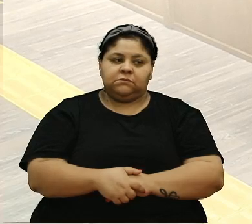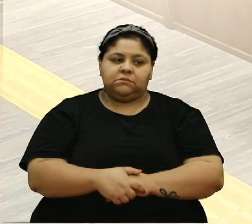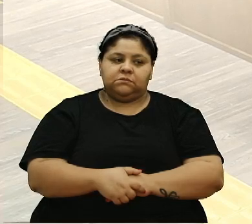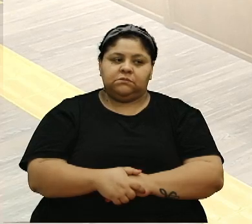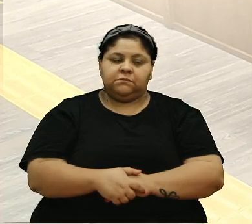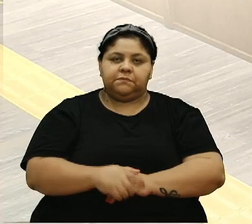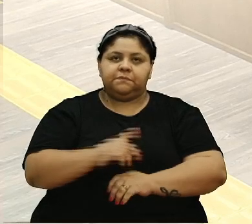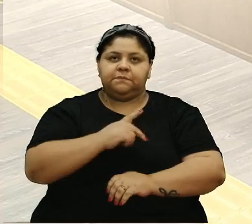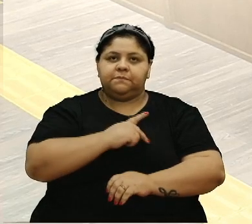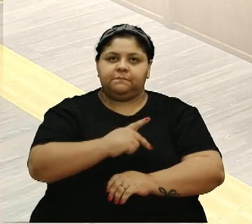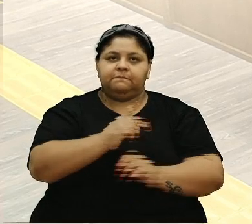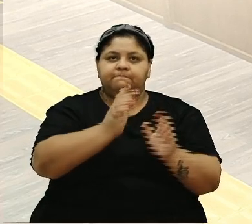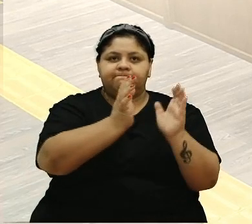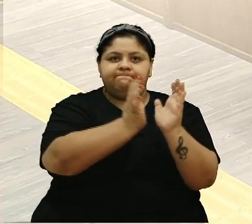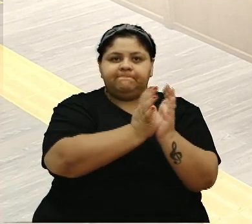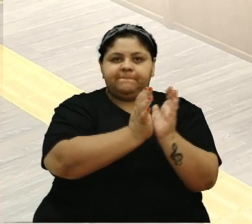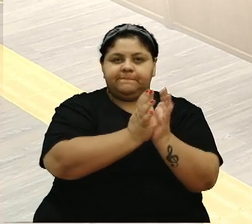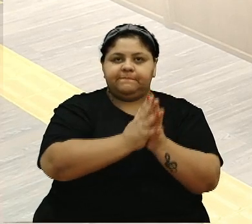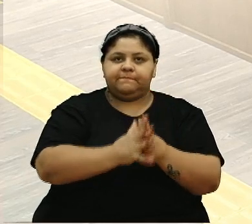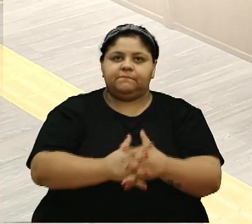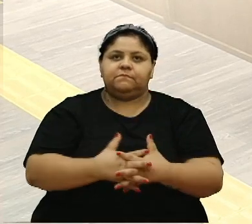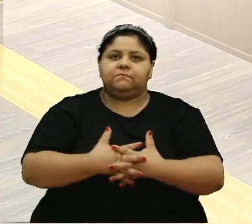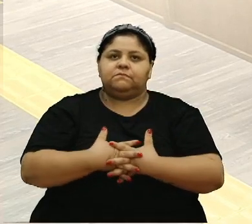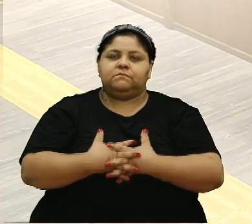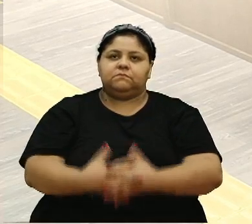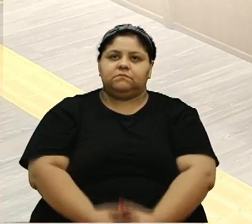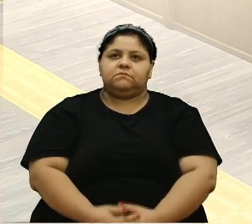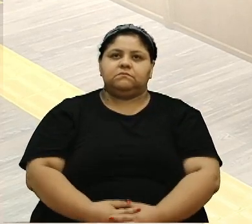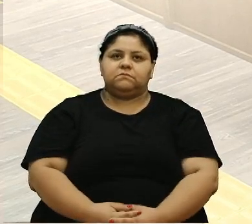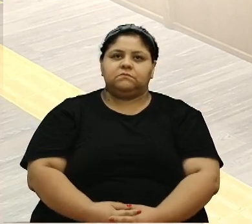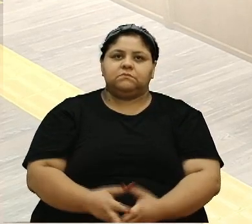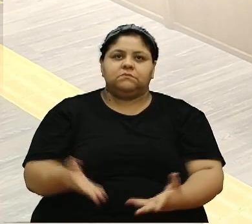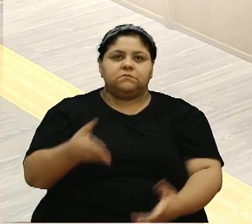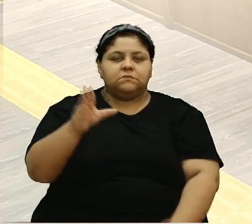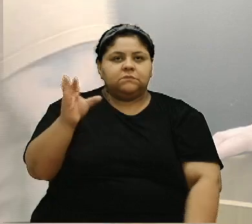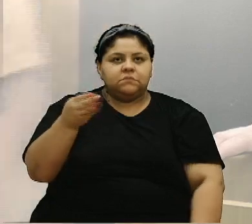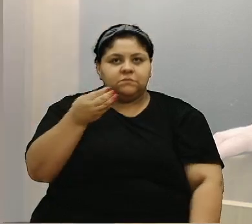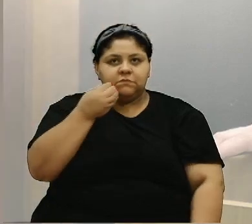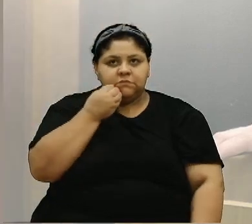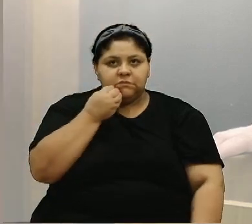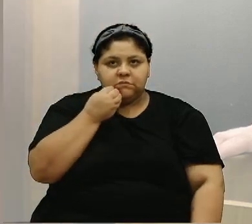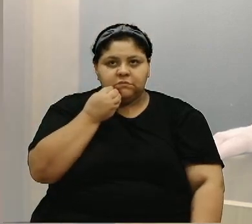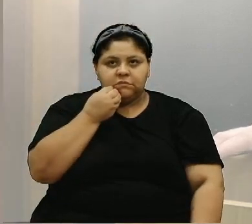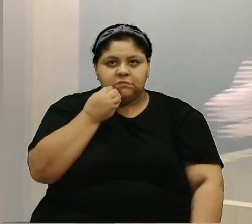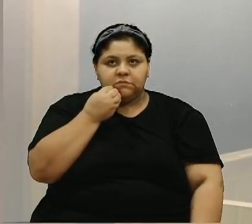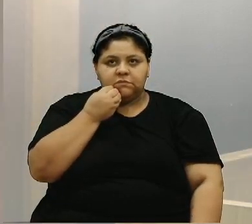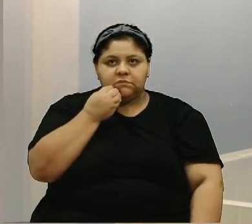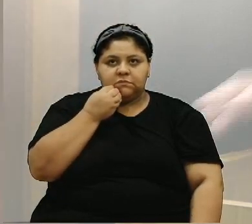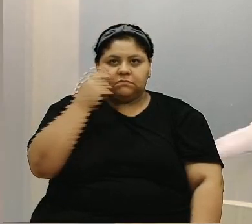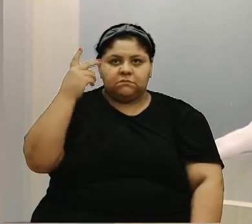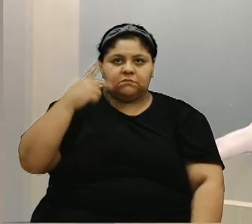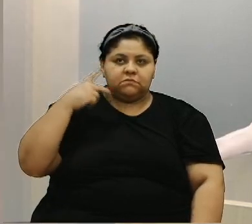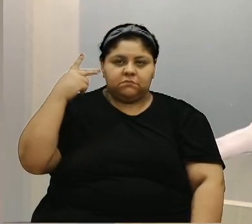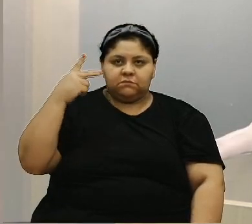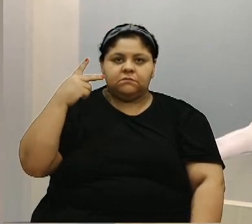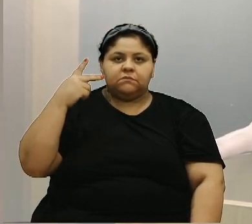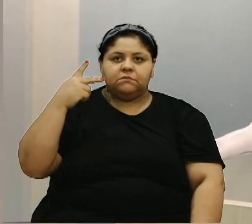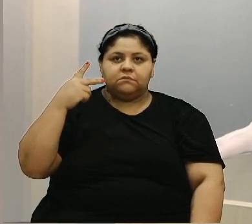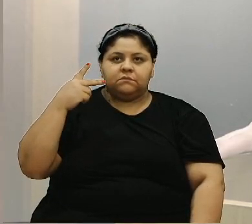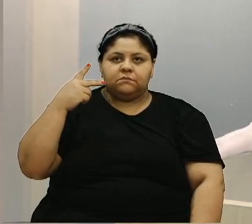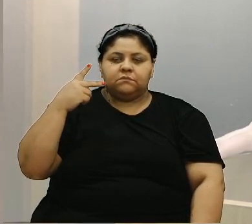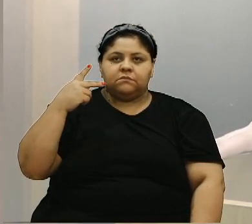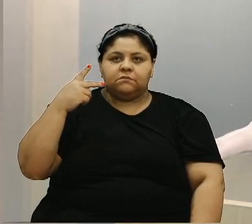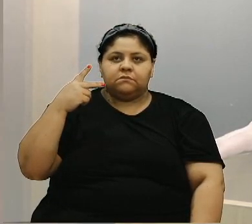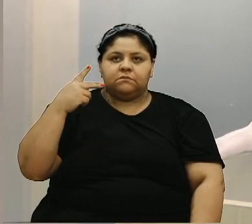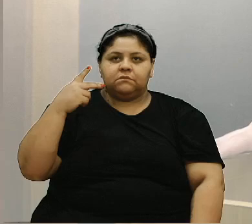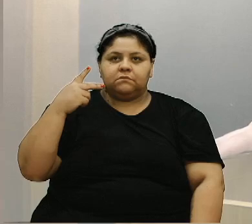Senhor presidente, caros colegas, eu vou aproveitar o gancho do vereador Gil, que esteve na